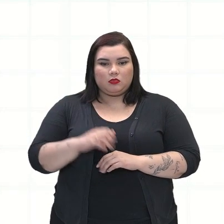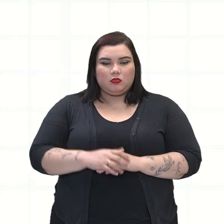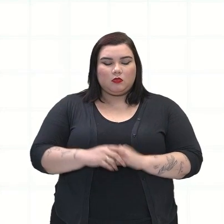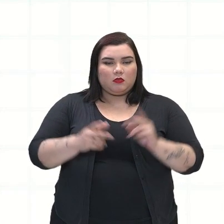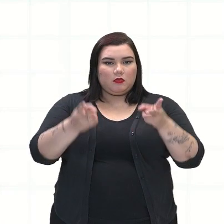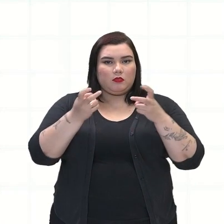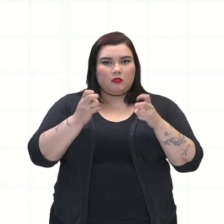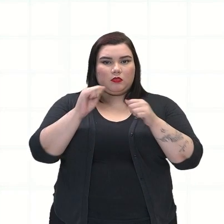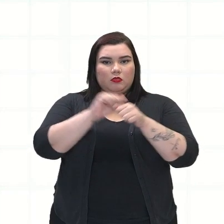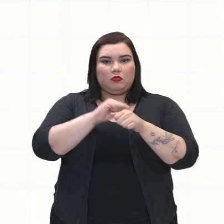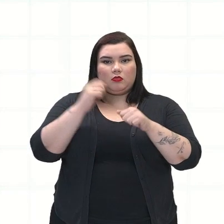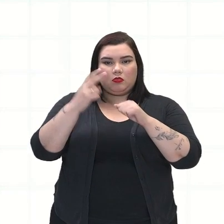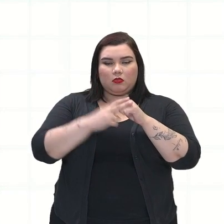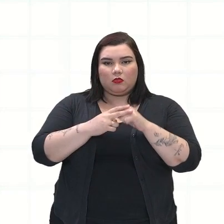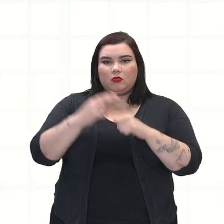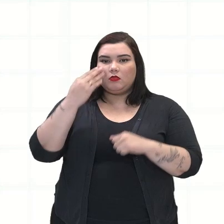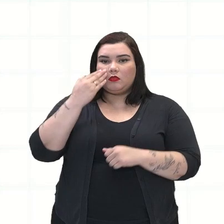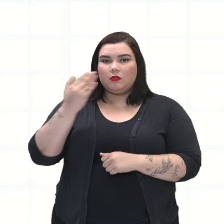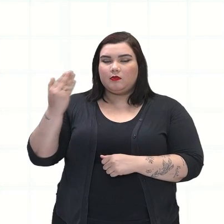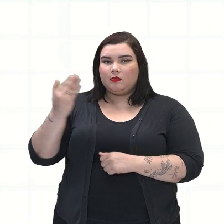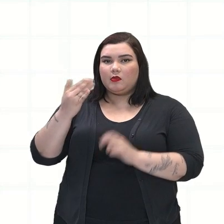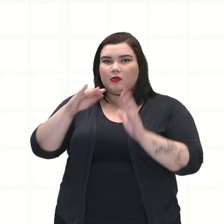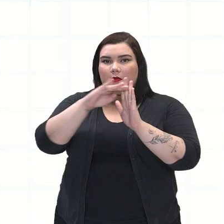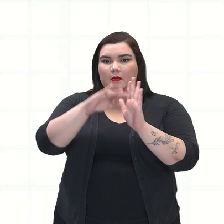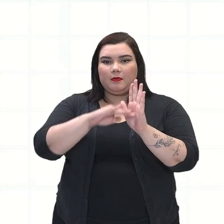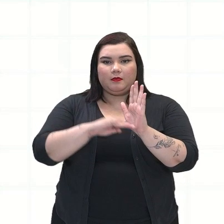que a gente viu na aula. Usually.